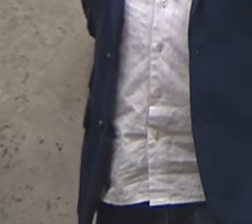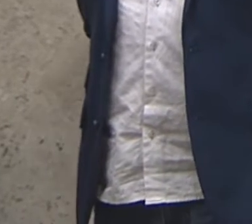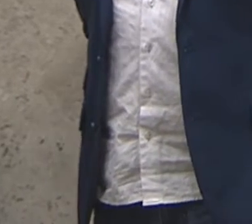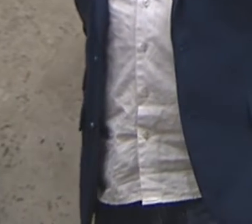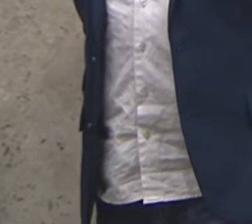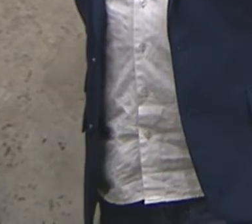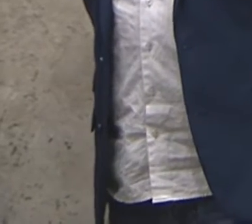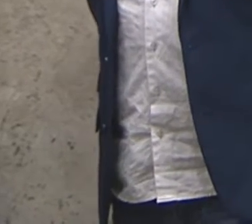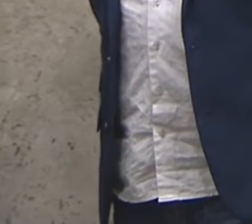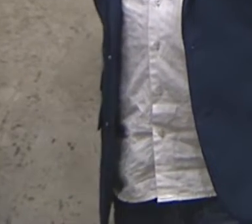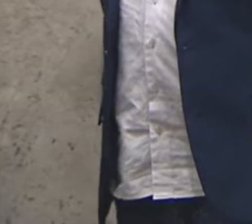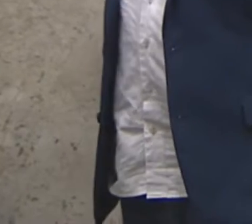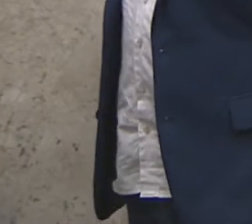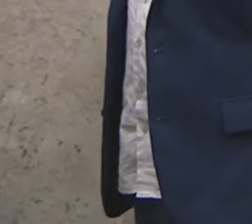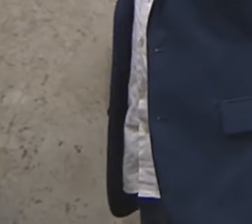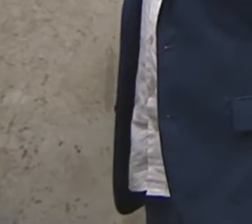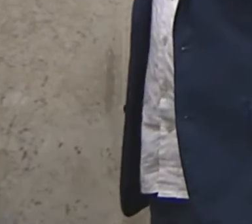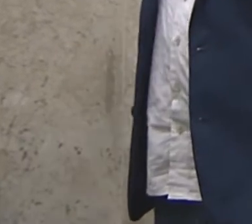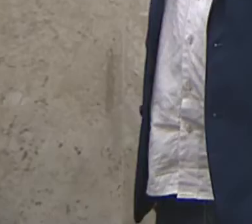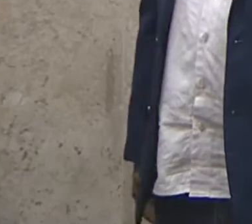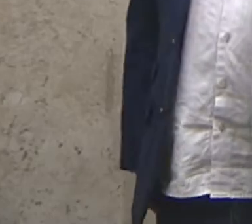José Eduardo Peixoto.